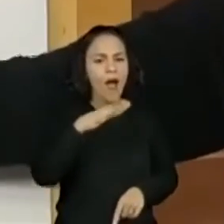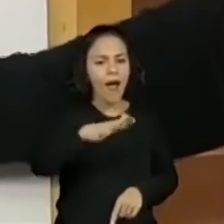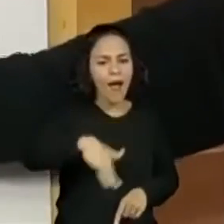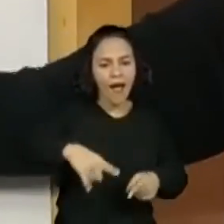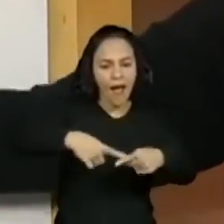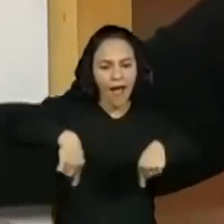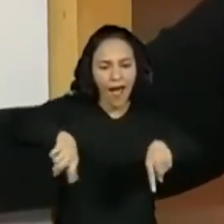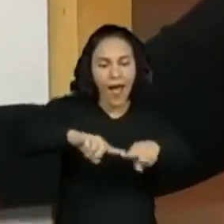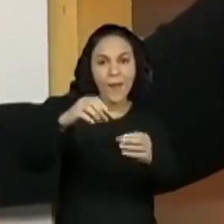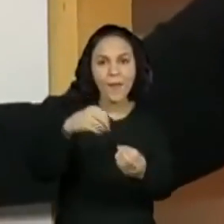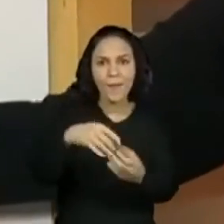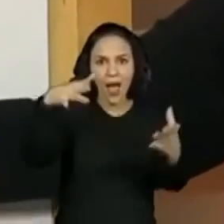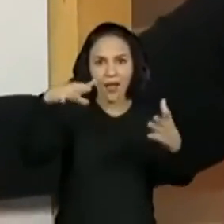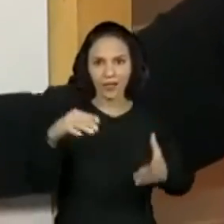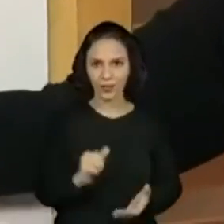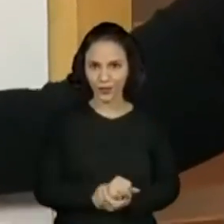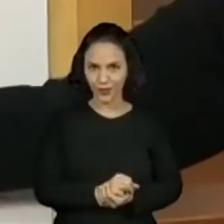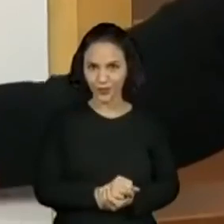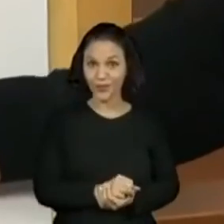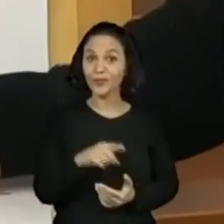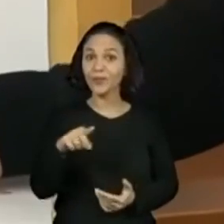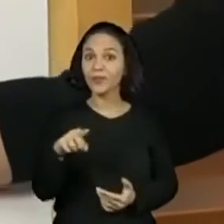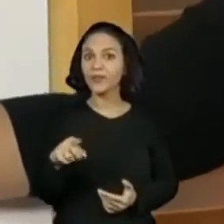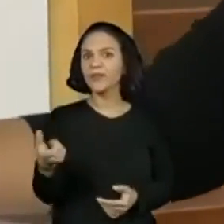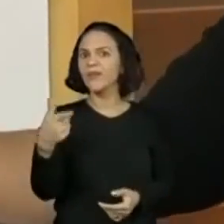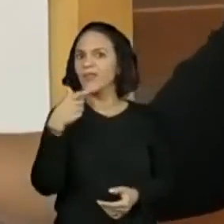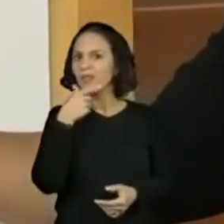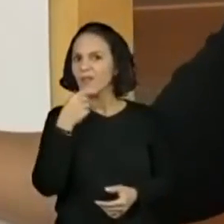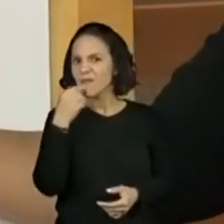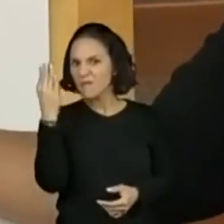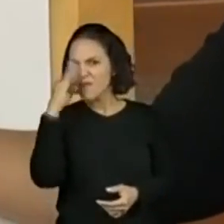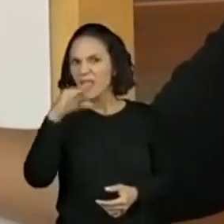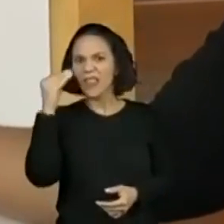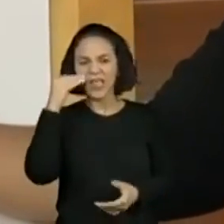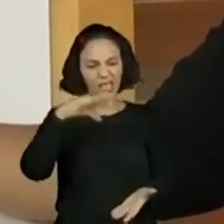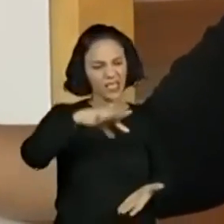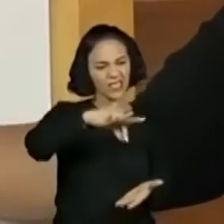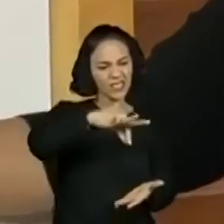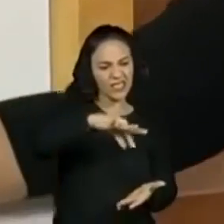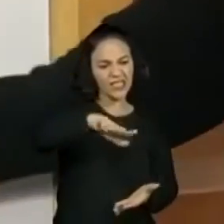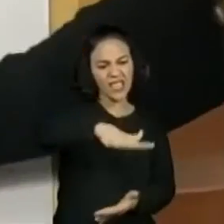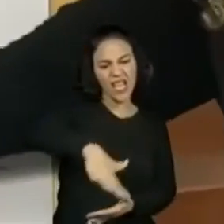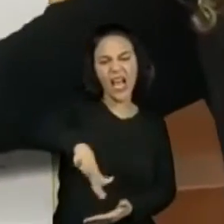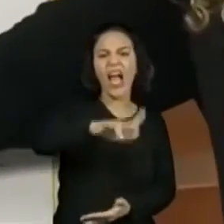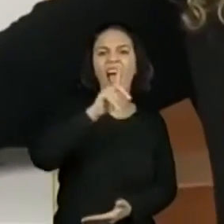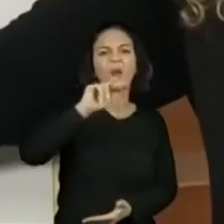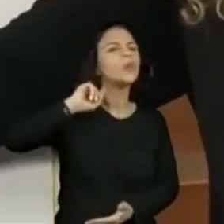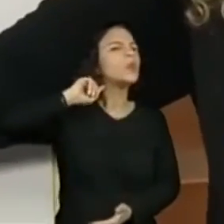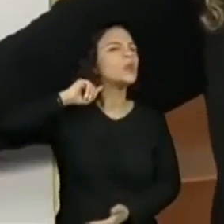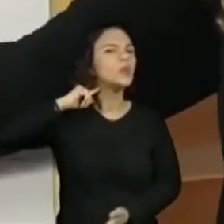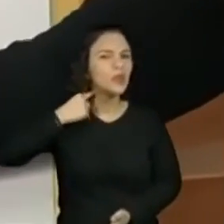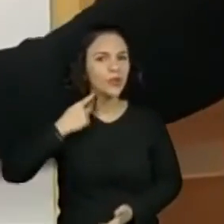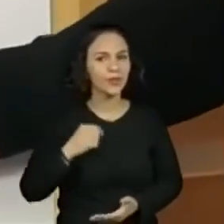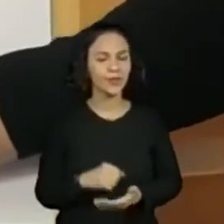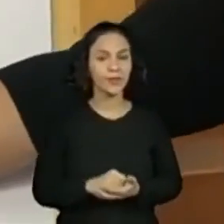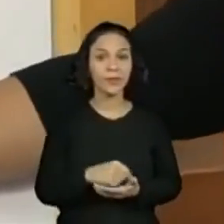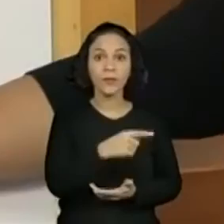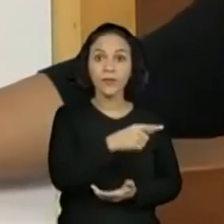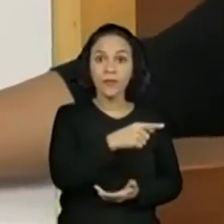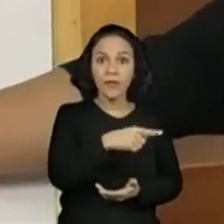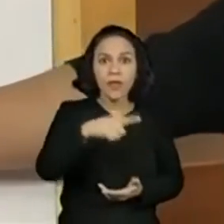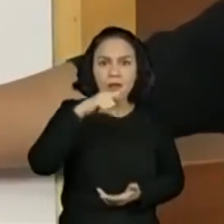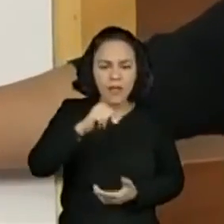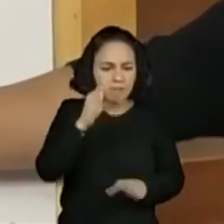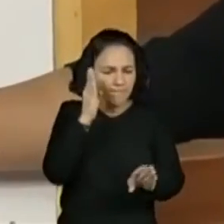O vilão, né, tentou jogar tinta no lago. O mago